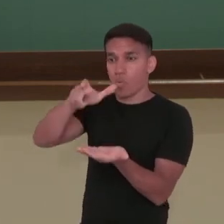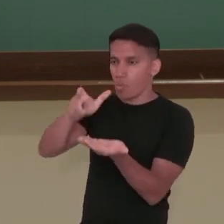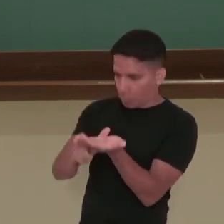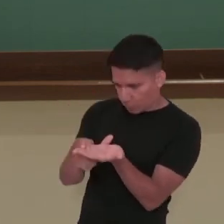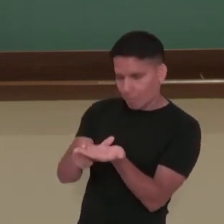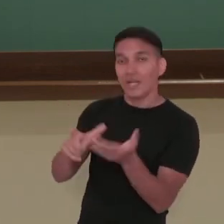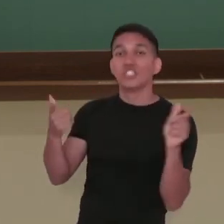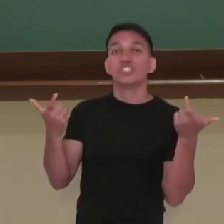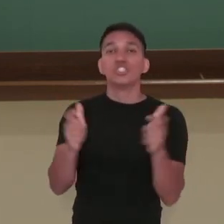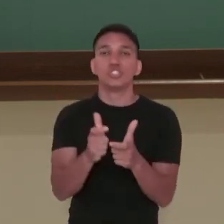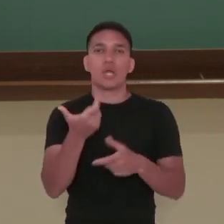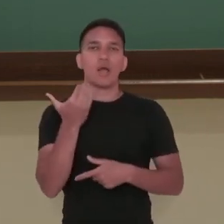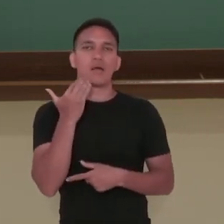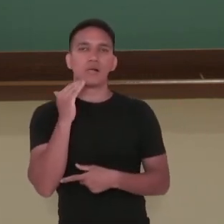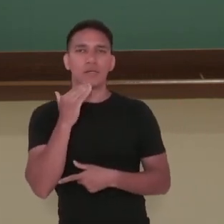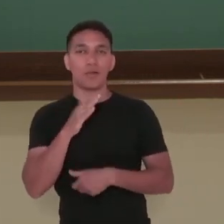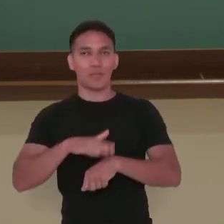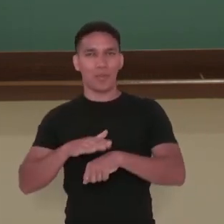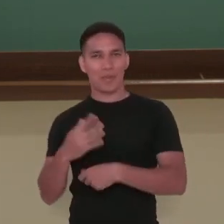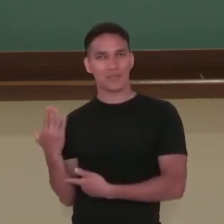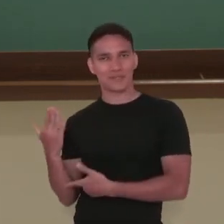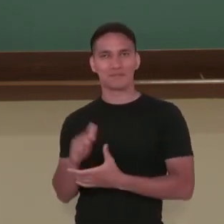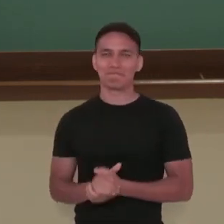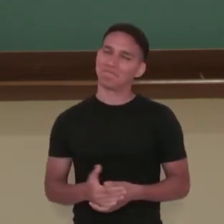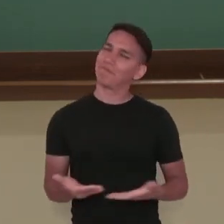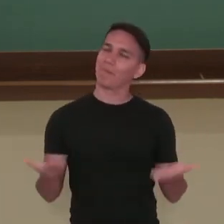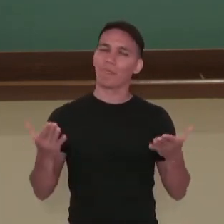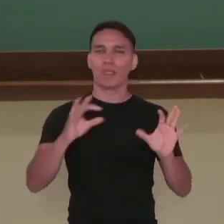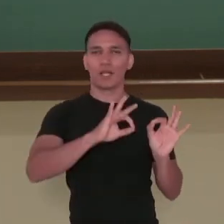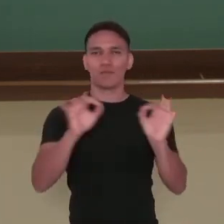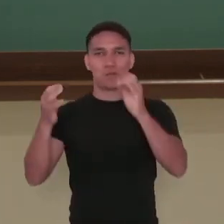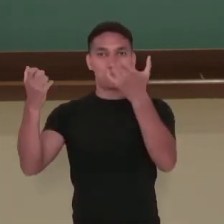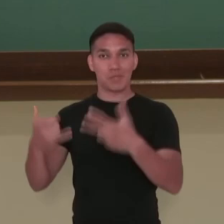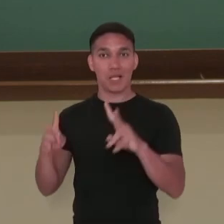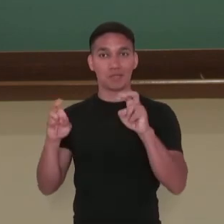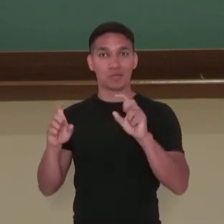as distorções a partir daquele momento. Bom, neste